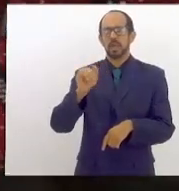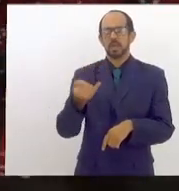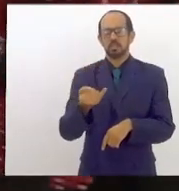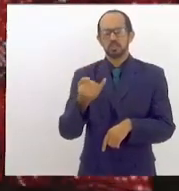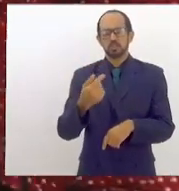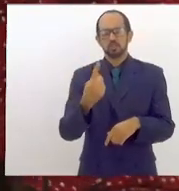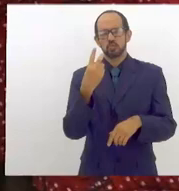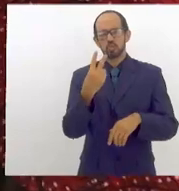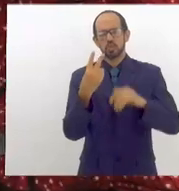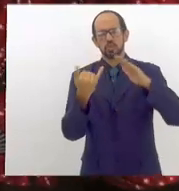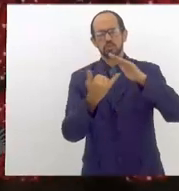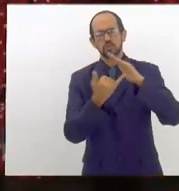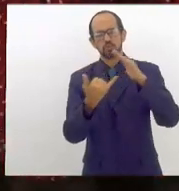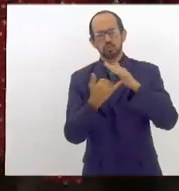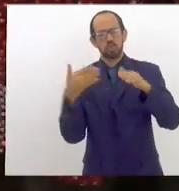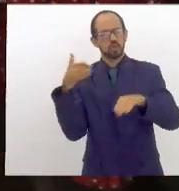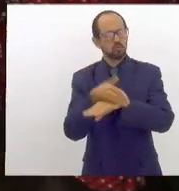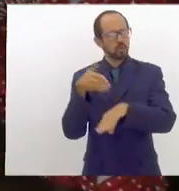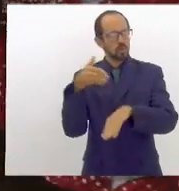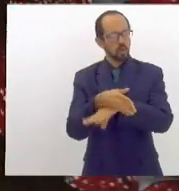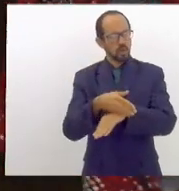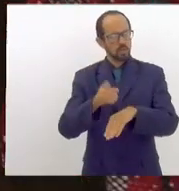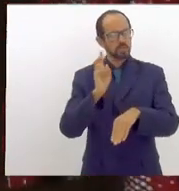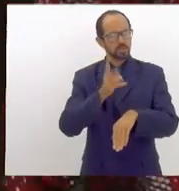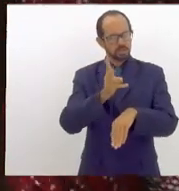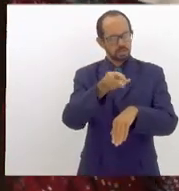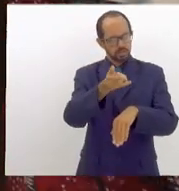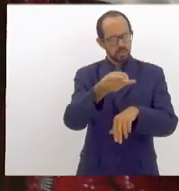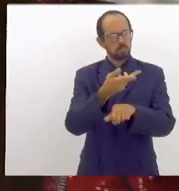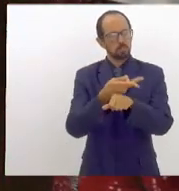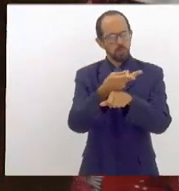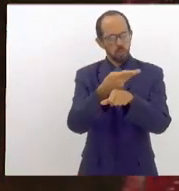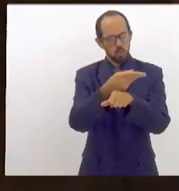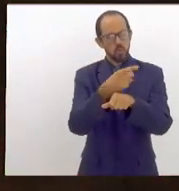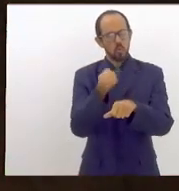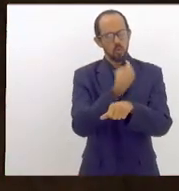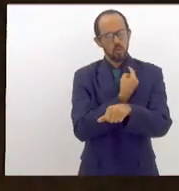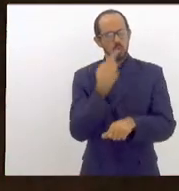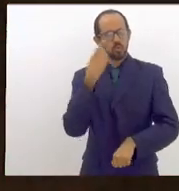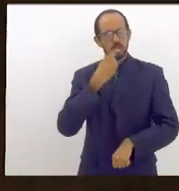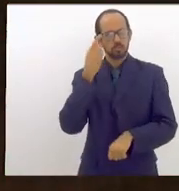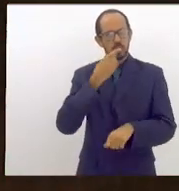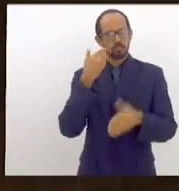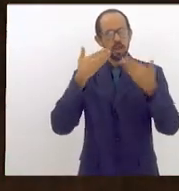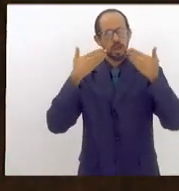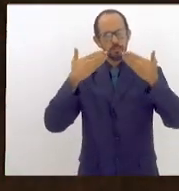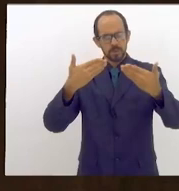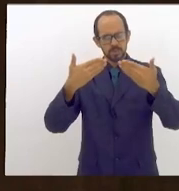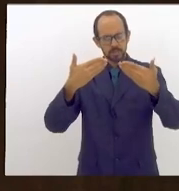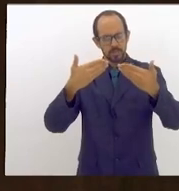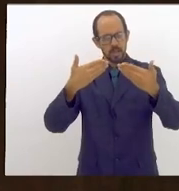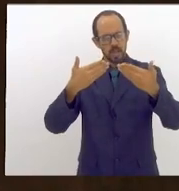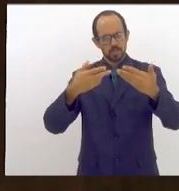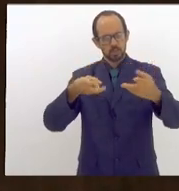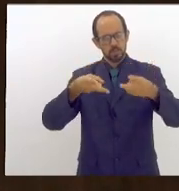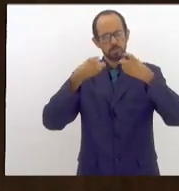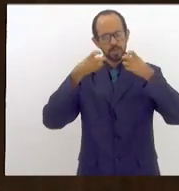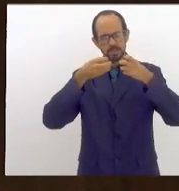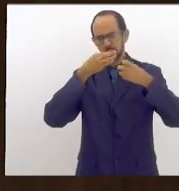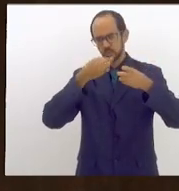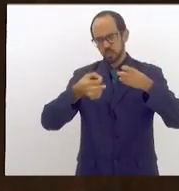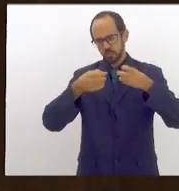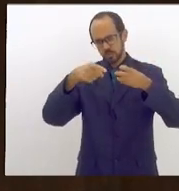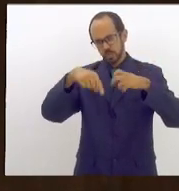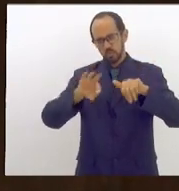e que sempre procuram os parlamentares exatamente para apresentar sempre seu olhar técnico na